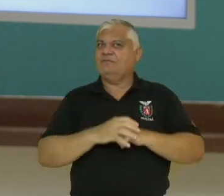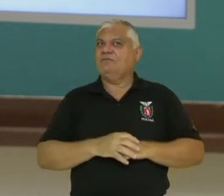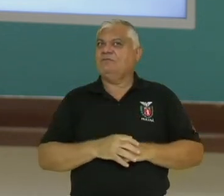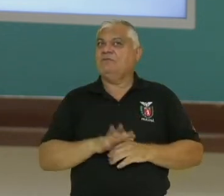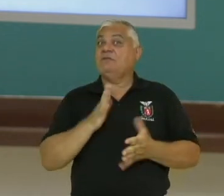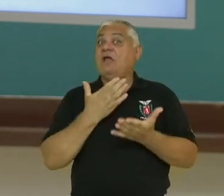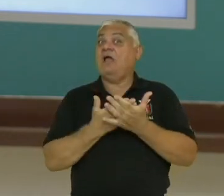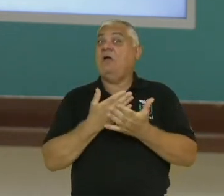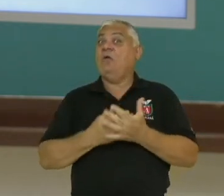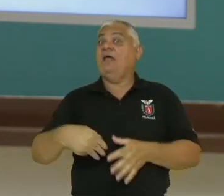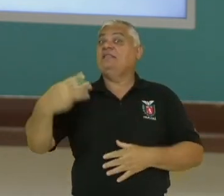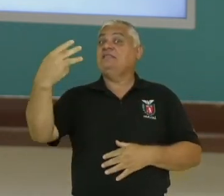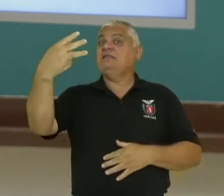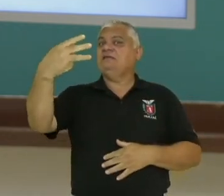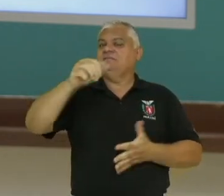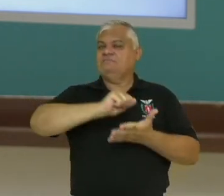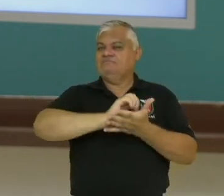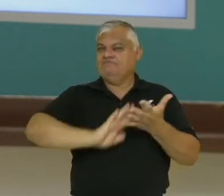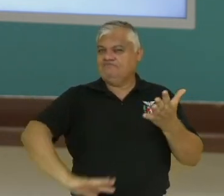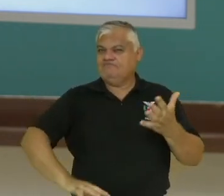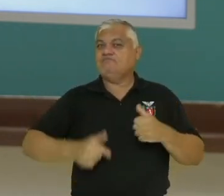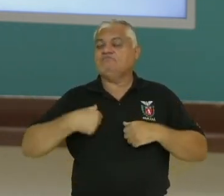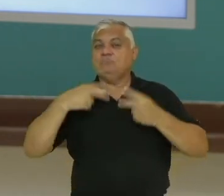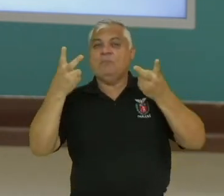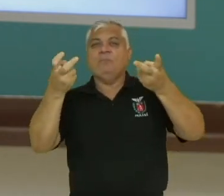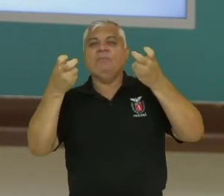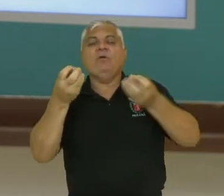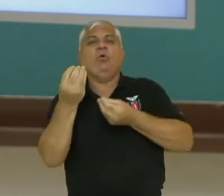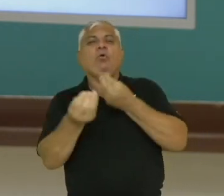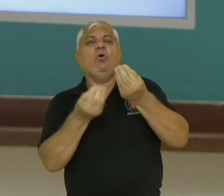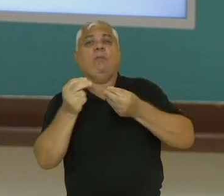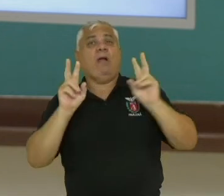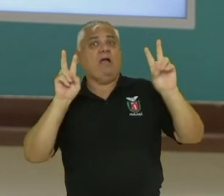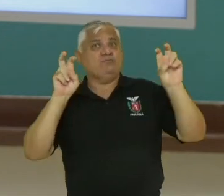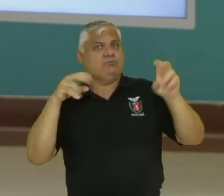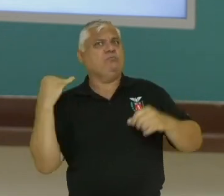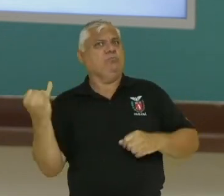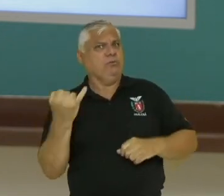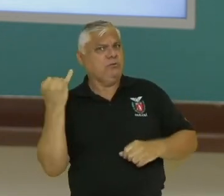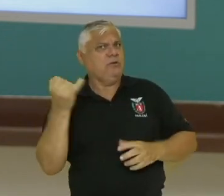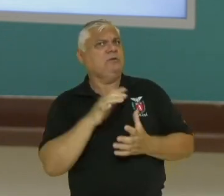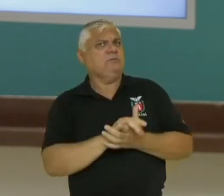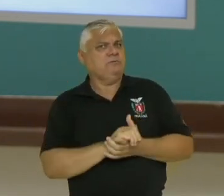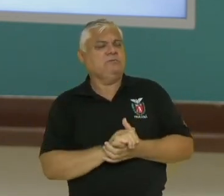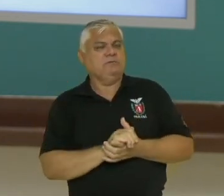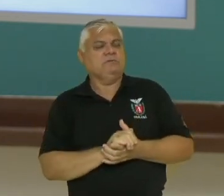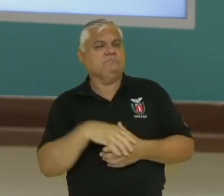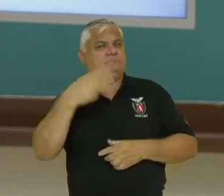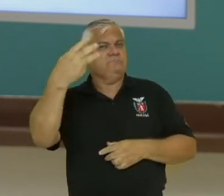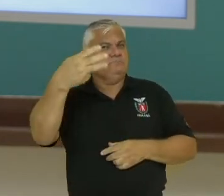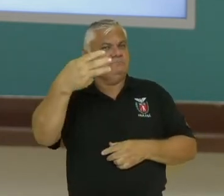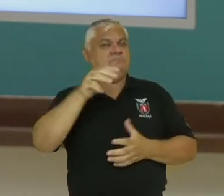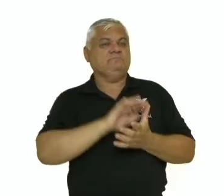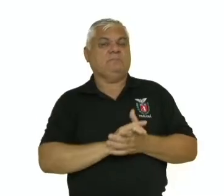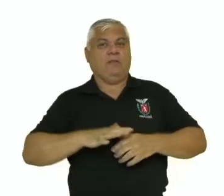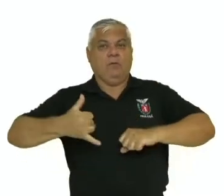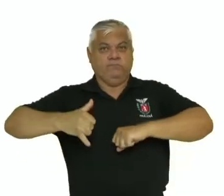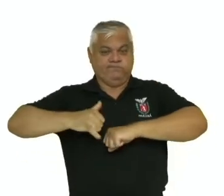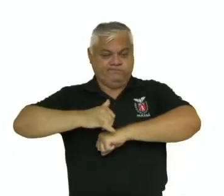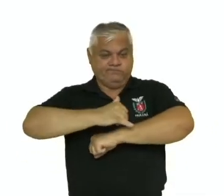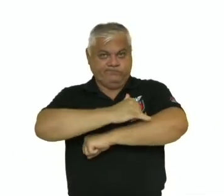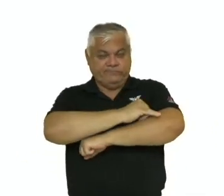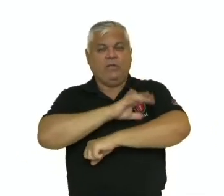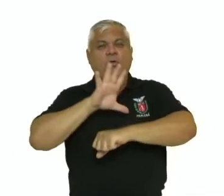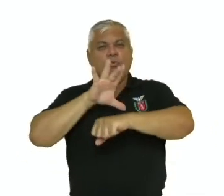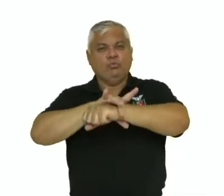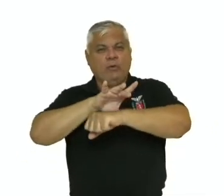Nessa aula nós temos 3 atividades, para você perceber como esse assunto é importante. Então eu coloquei mais um. A obesidade e algumas